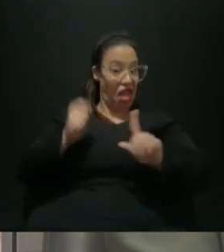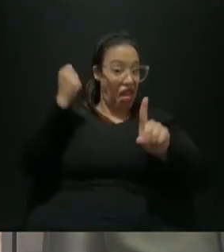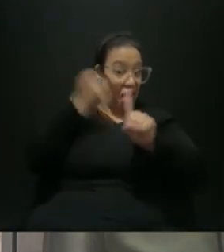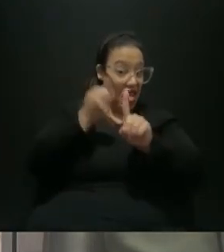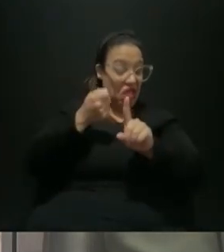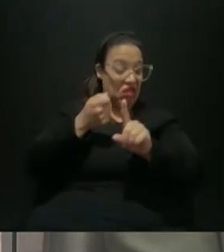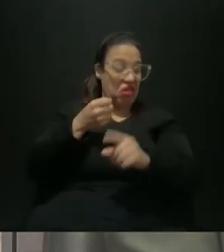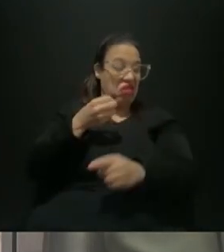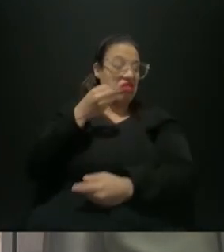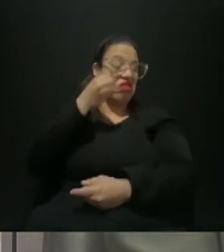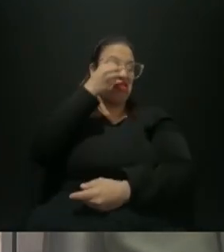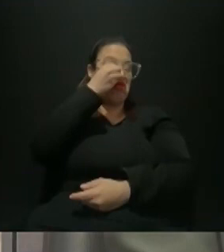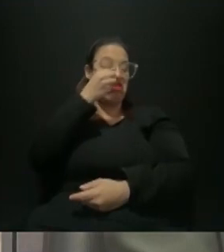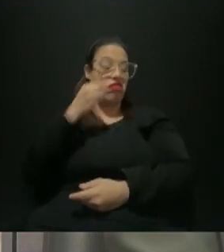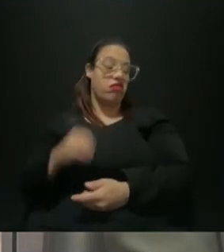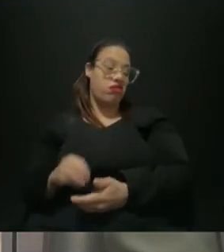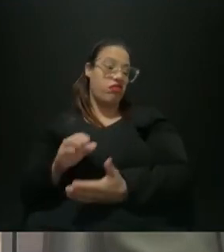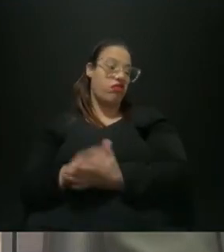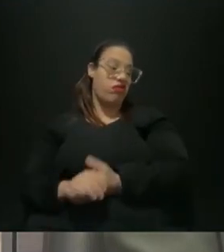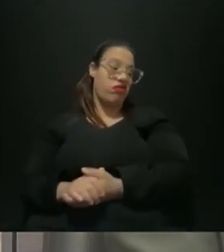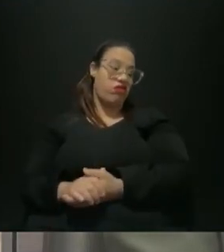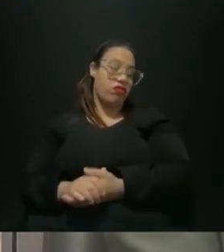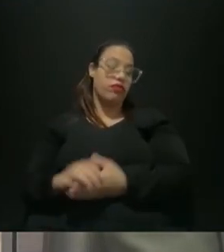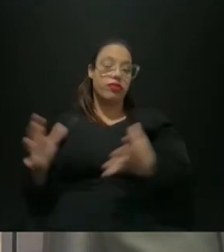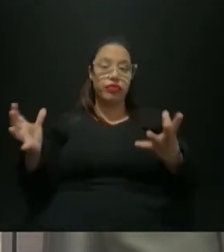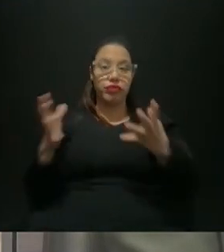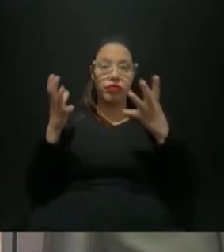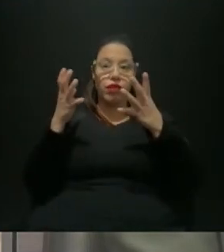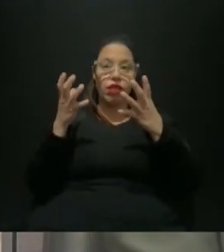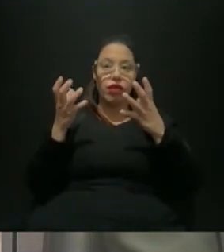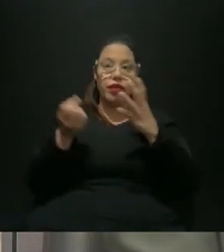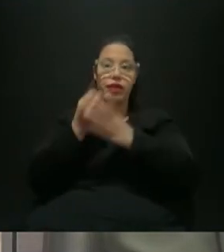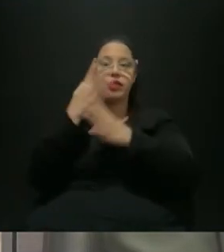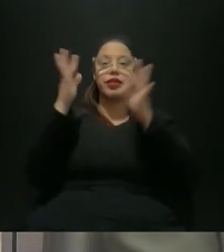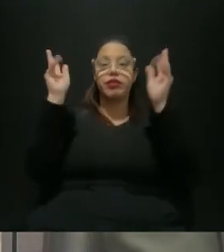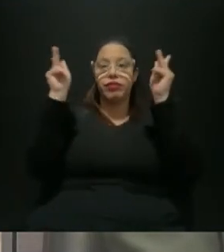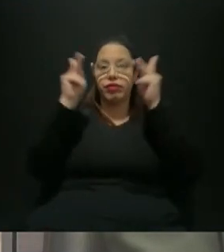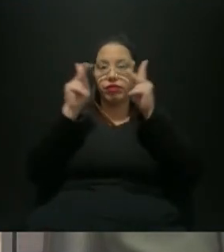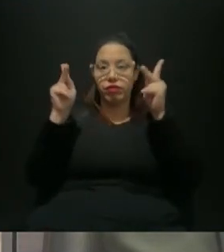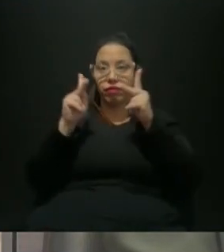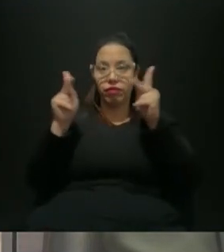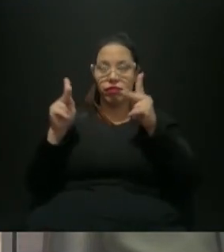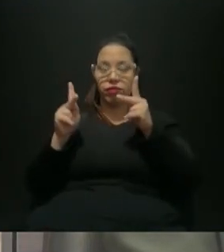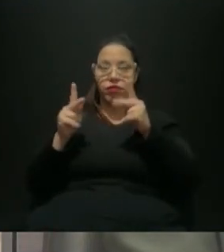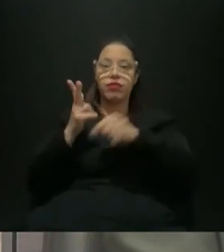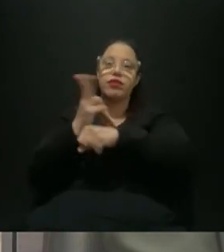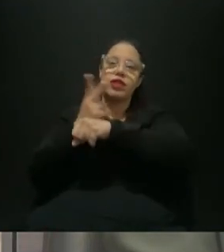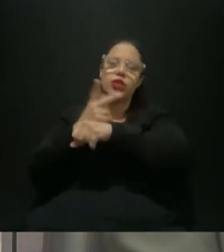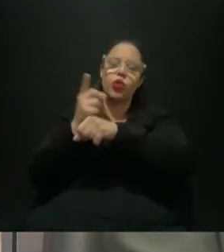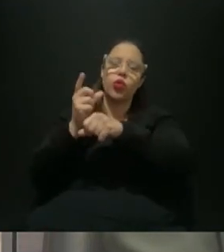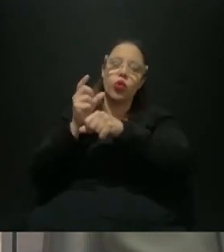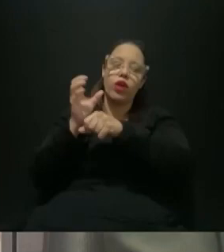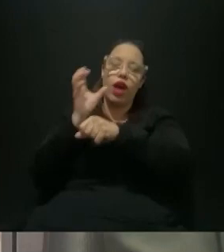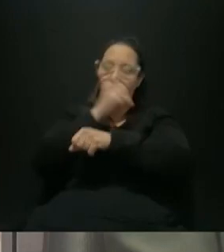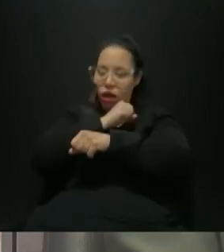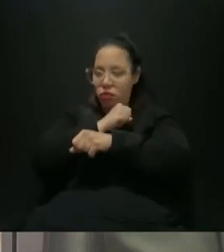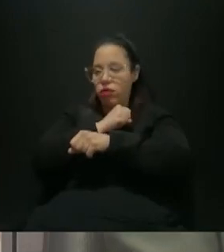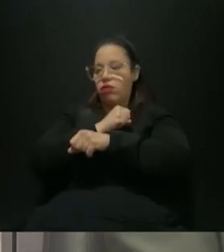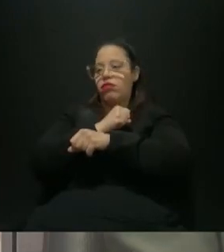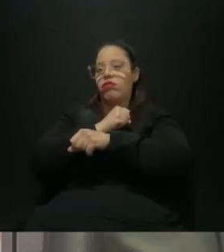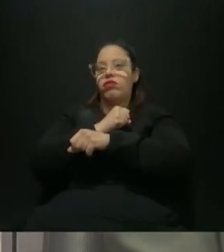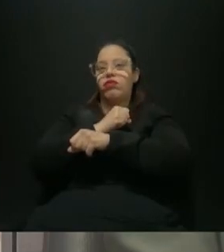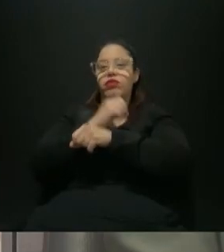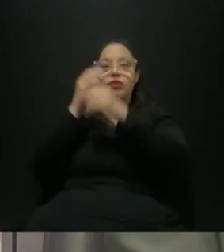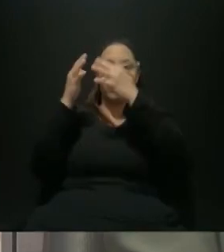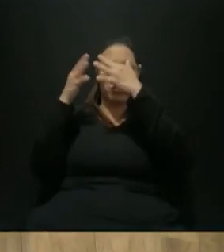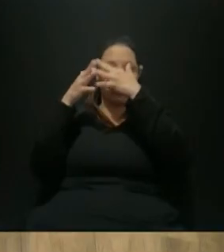Sim. Então tem essa campanha Criando a Paz, que é muito legal. Às vezes tem vídeos curtos que traz uma reflexão muito legal. Eu vi aqui, ó, você falou,